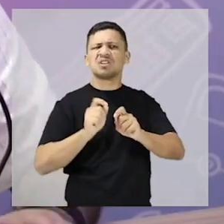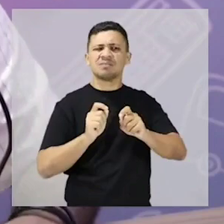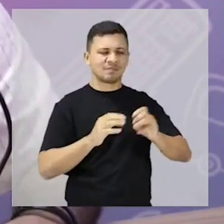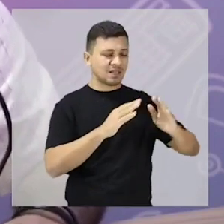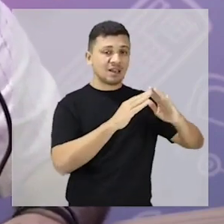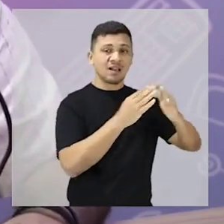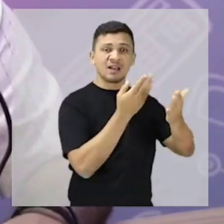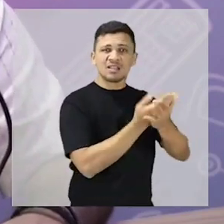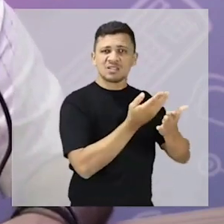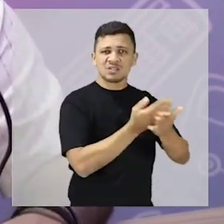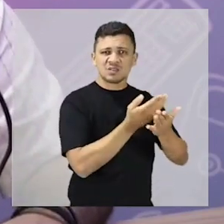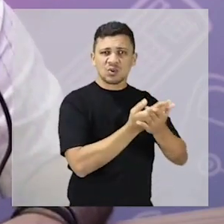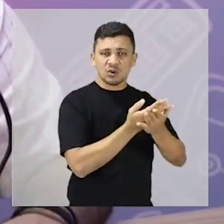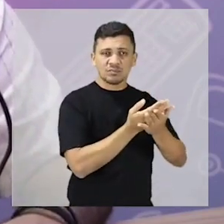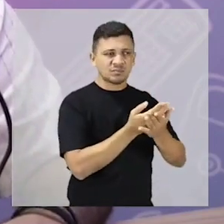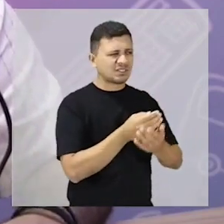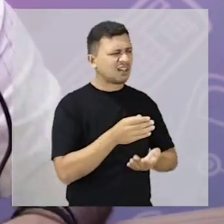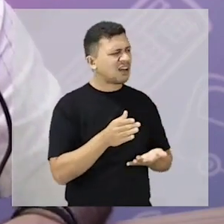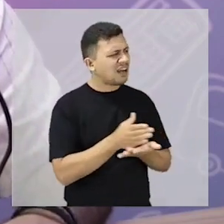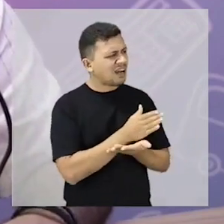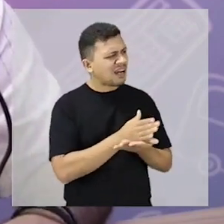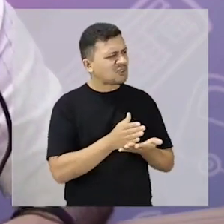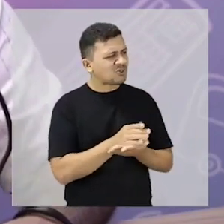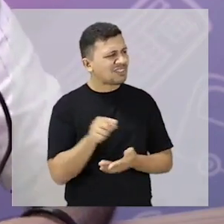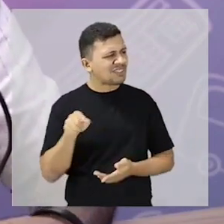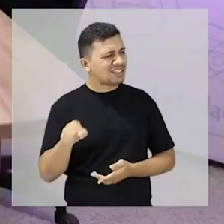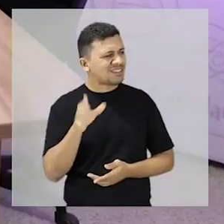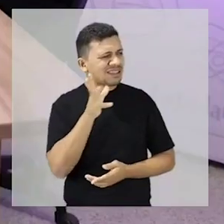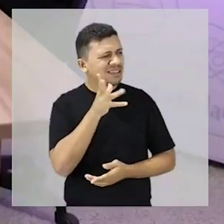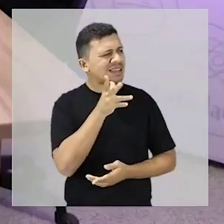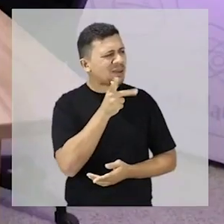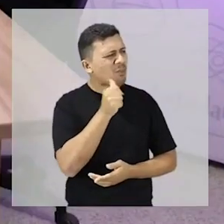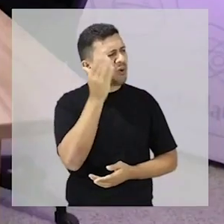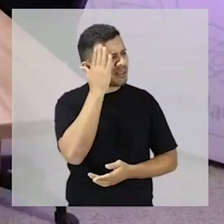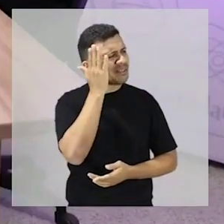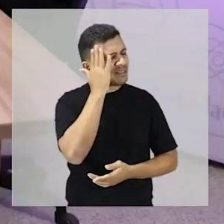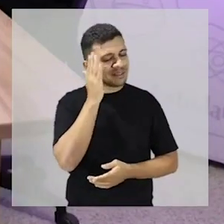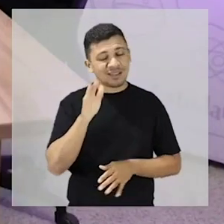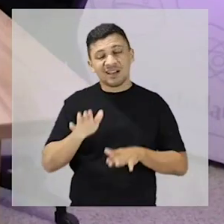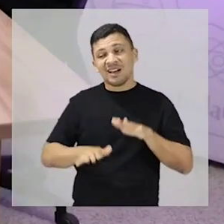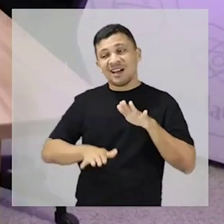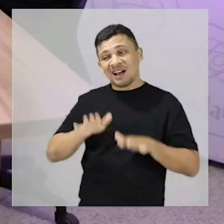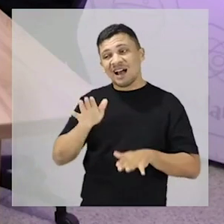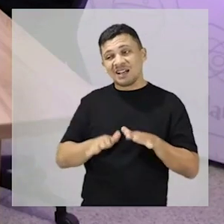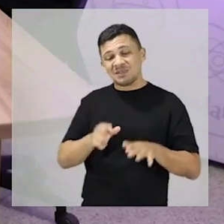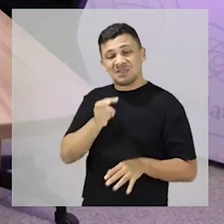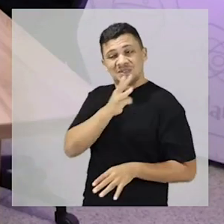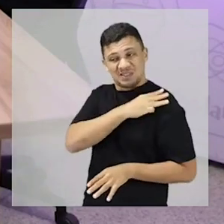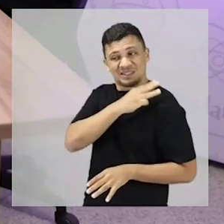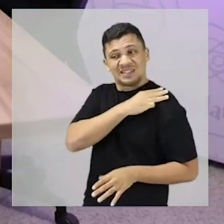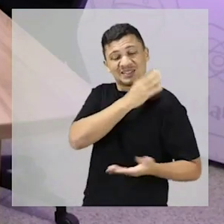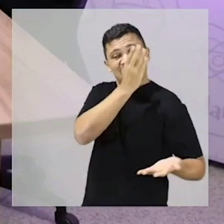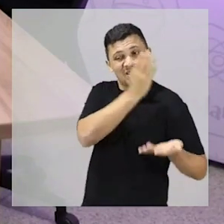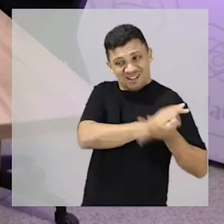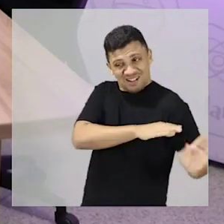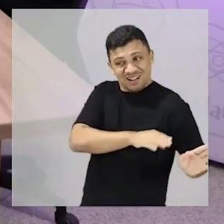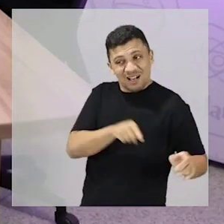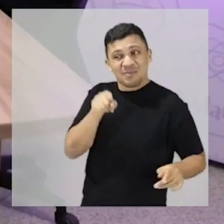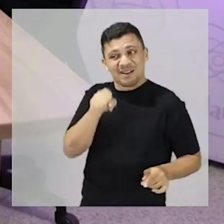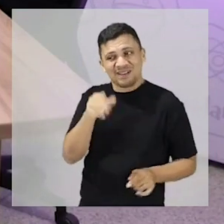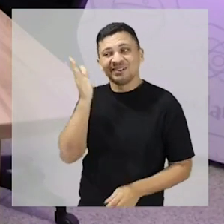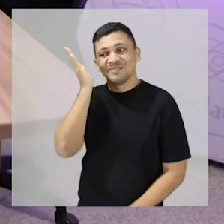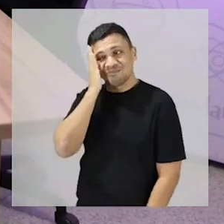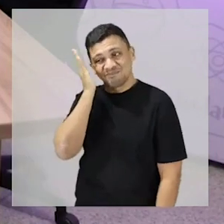outras instituições que a gente citou... Eu acho que leva um tempo para ele entender isso, né? Às vezes entende depois que passa do terceiro ano, né? Infelizmente, é